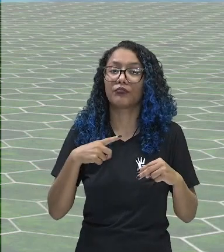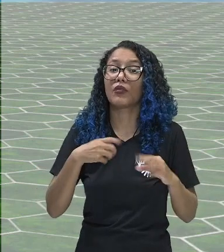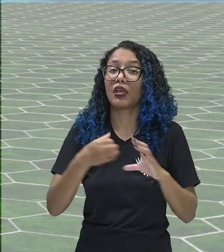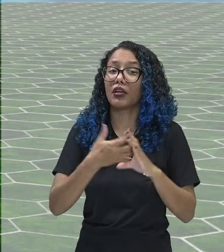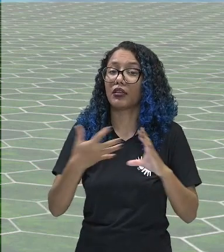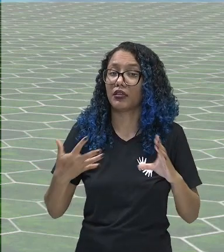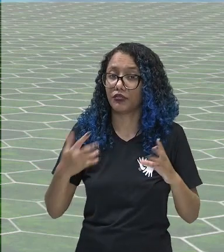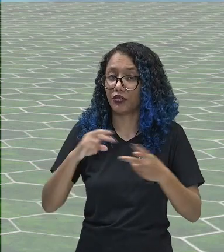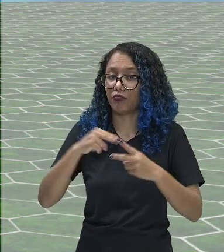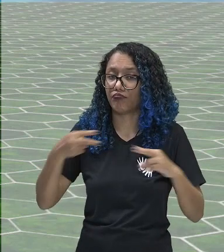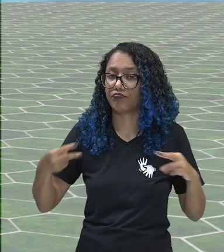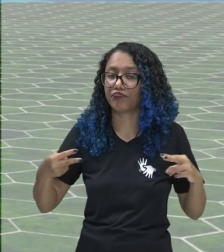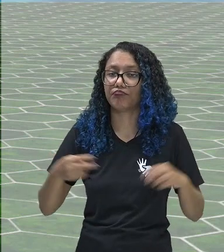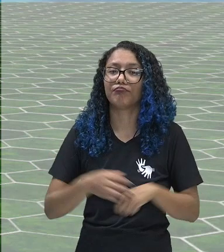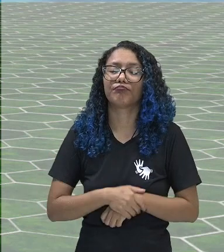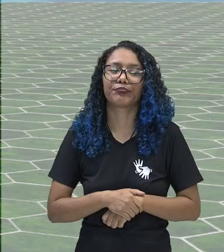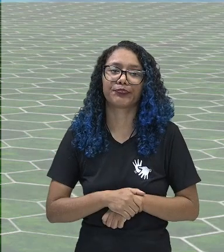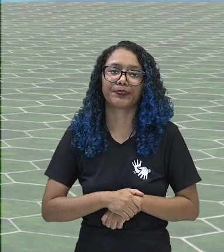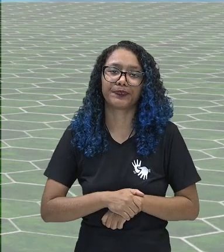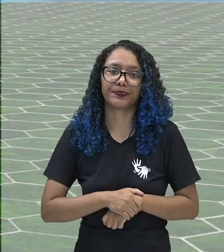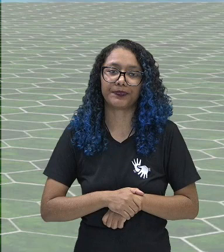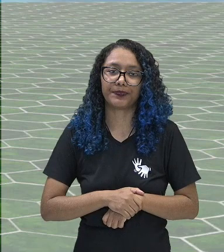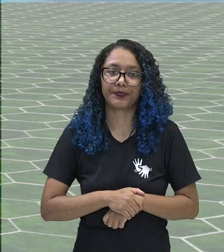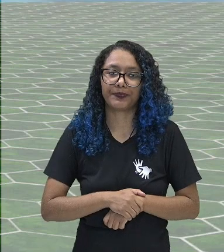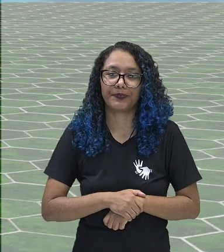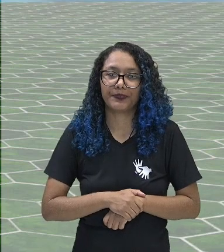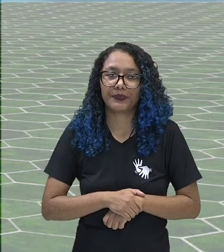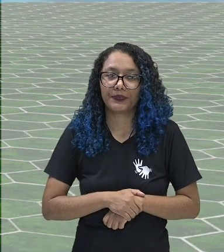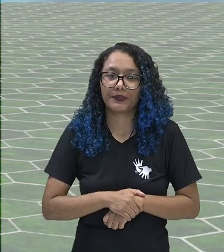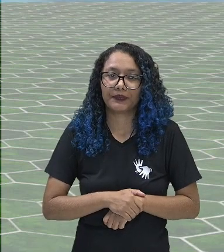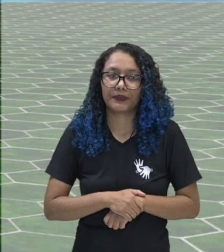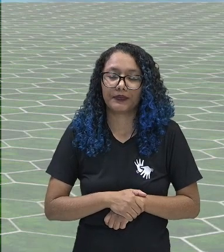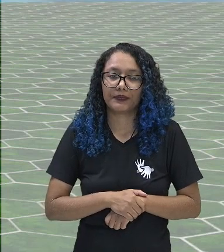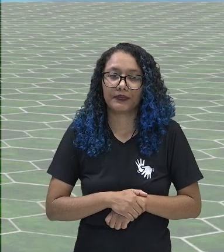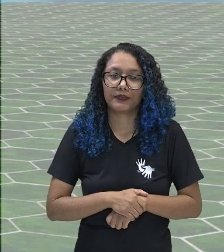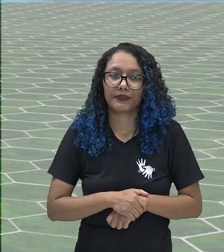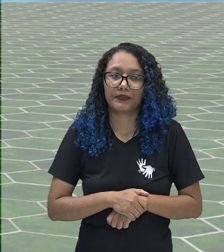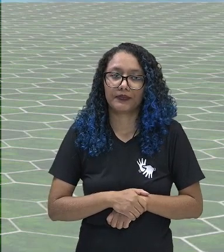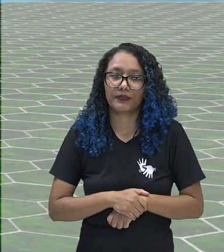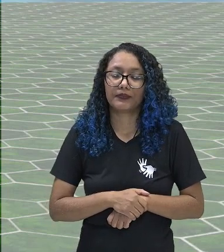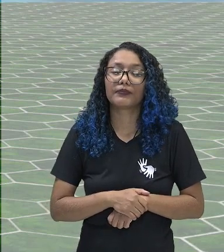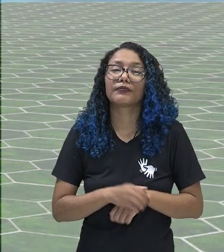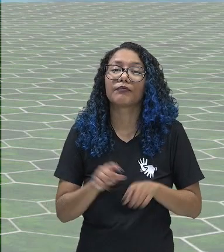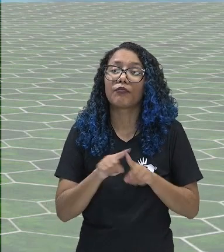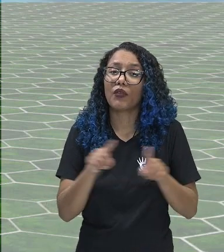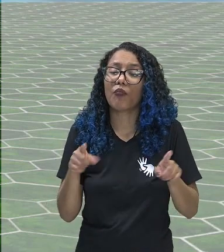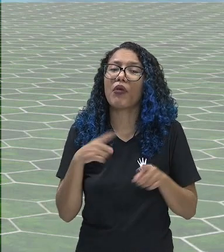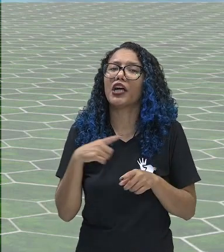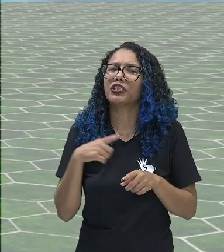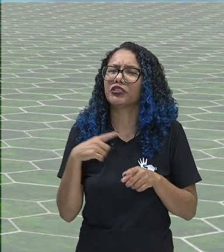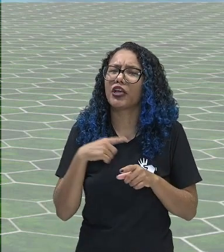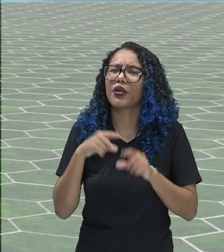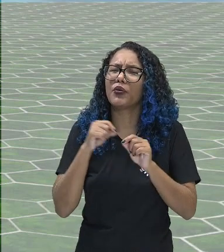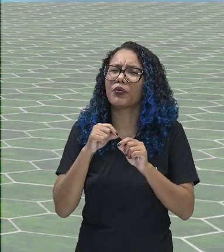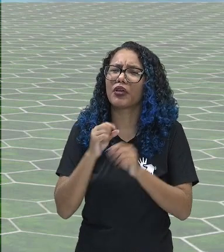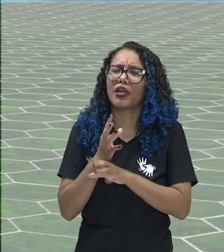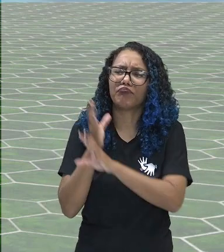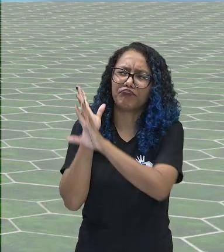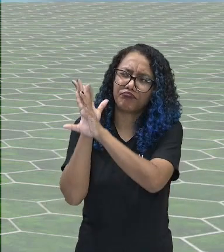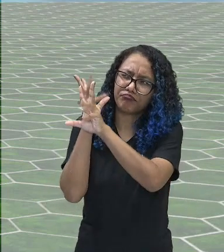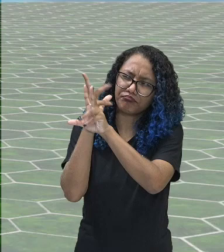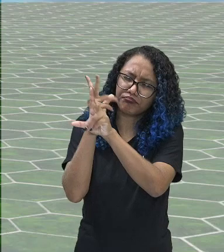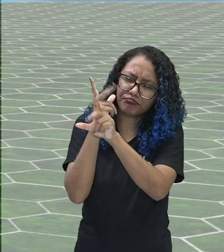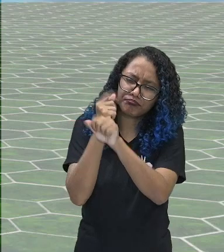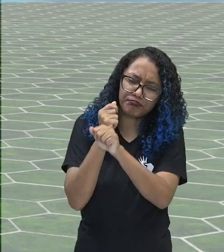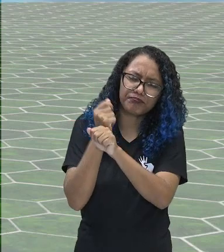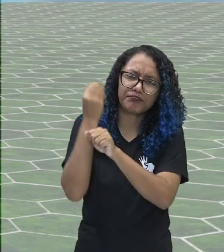genéticas. Mas aí nós temos toda uma história, todo um conjunto de estudos que vieram